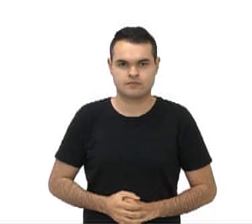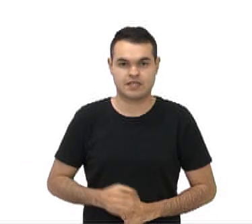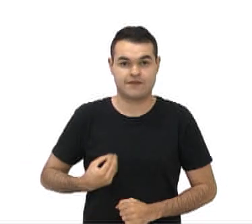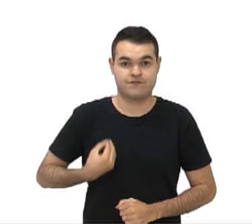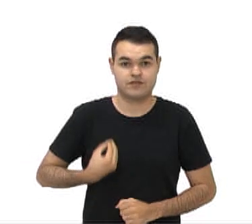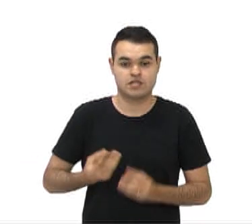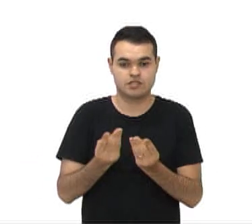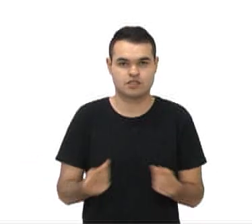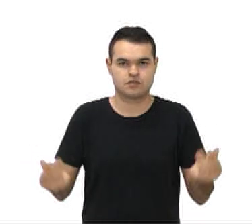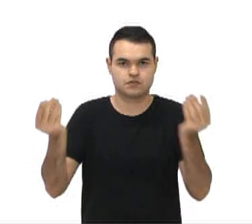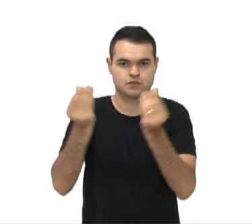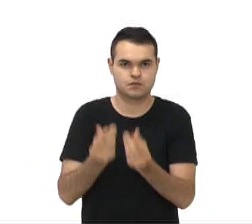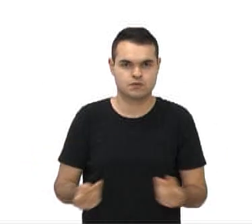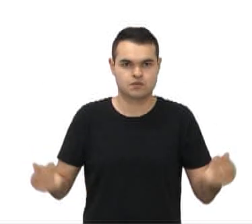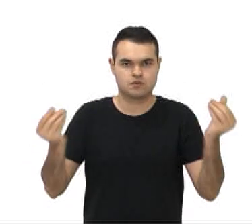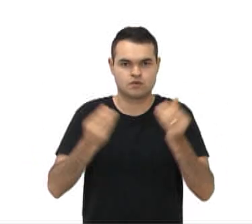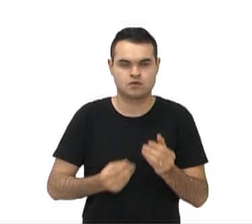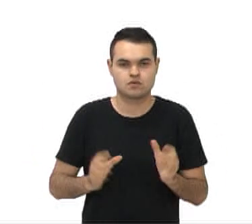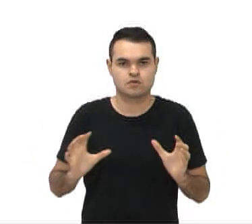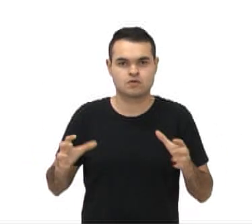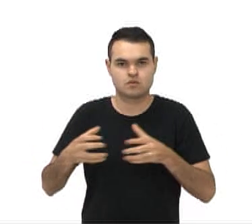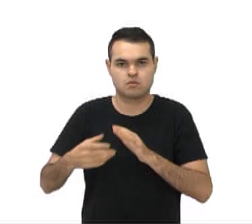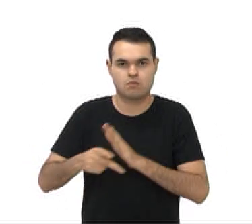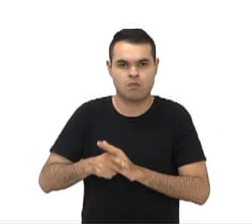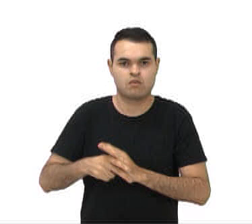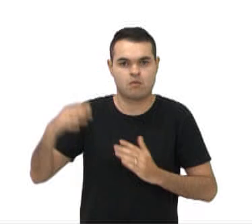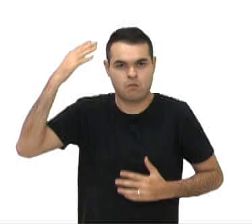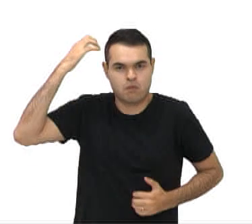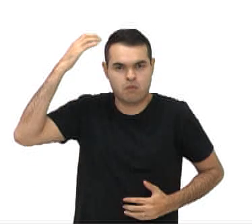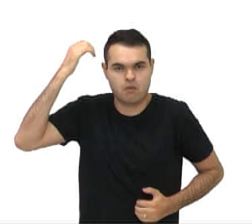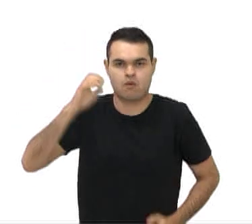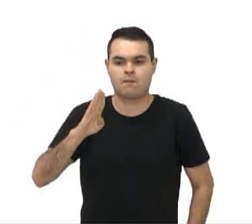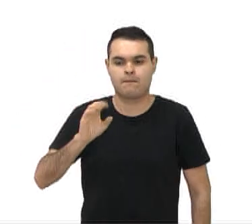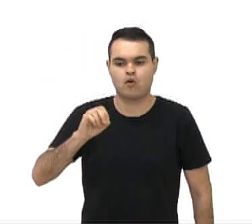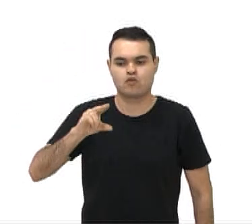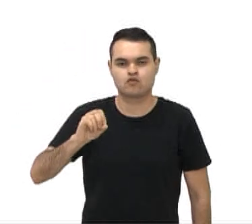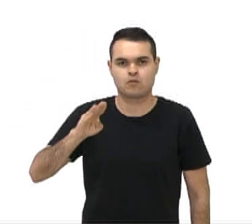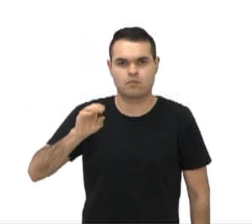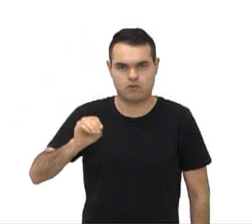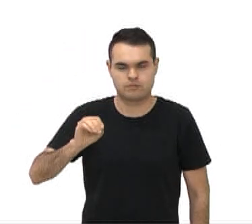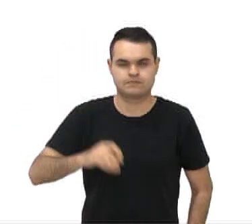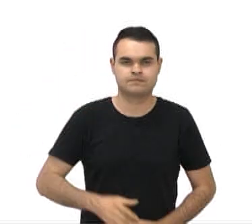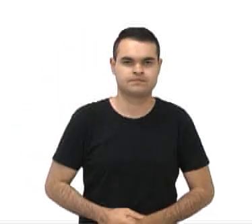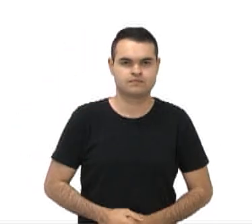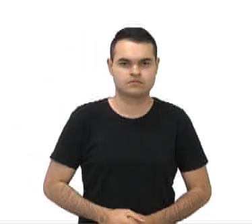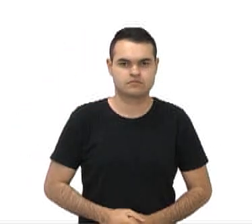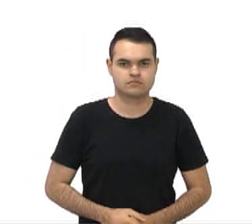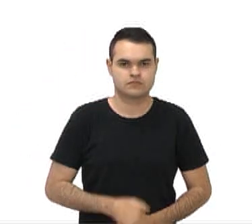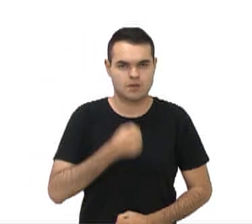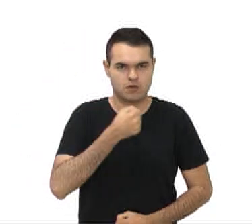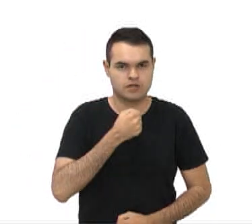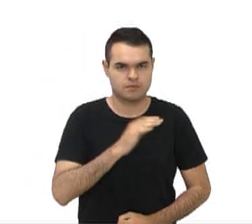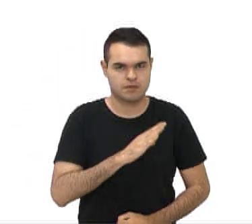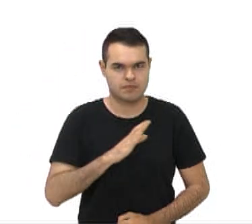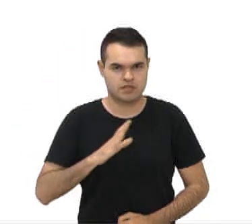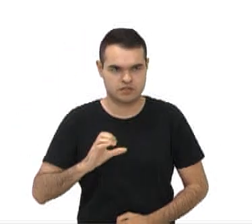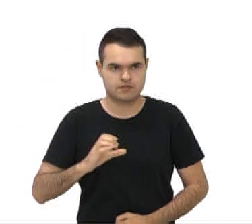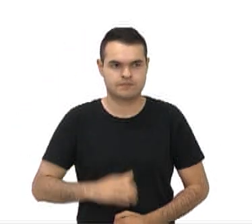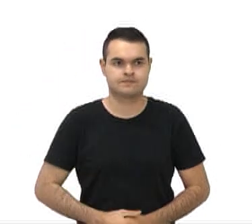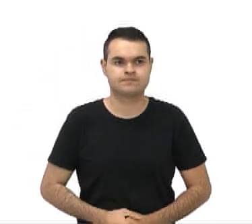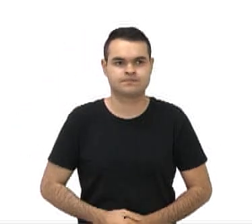dos bonobos, os macacos feministas. Então, é uma reportagem da BBC. Como uma forma de